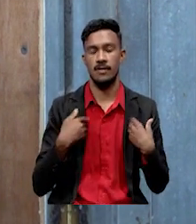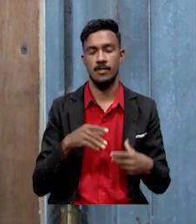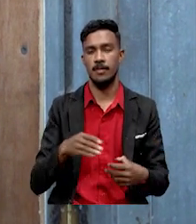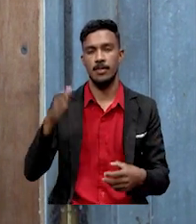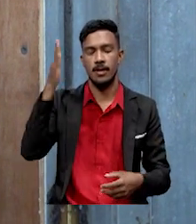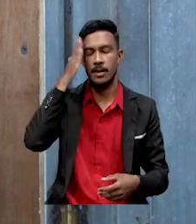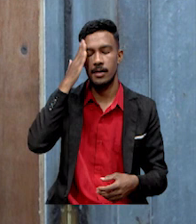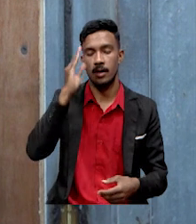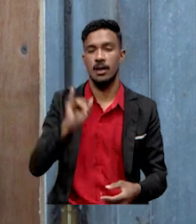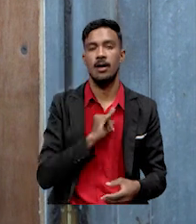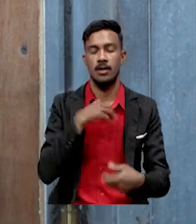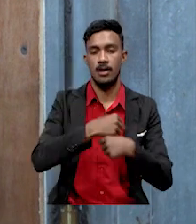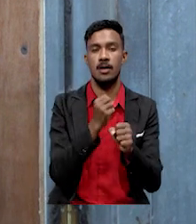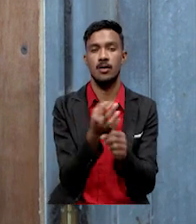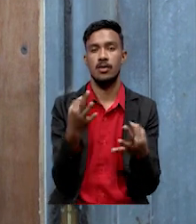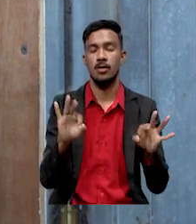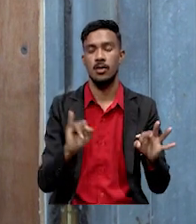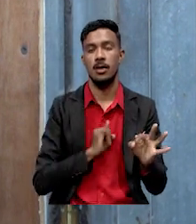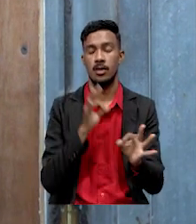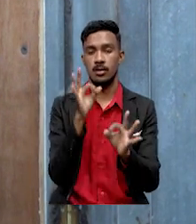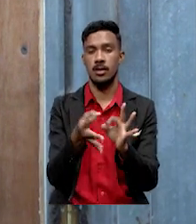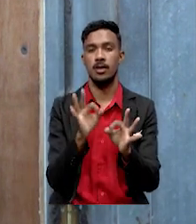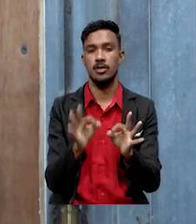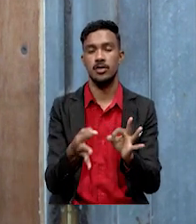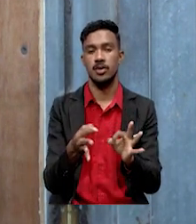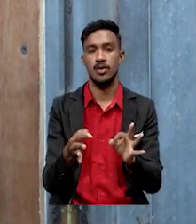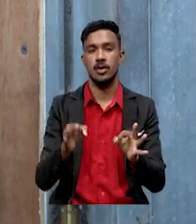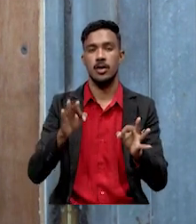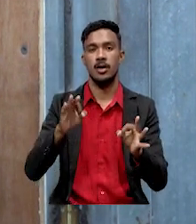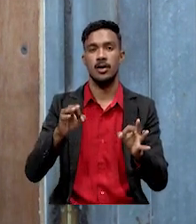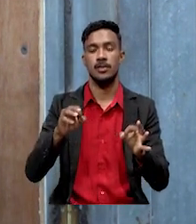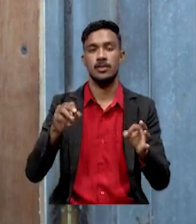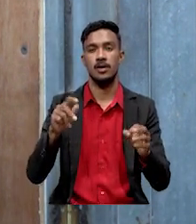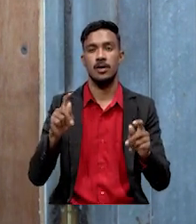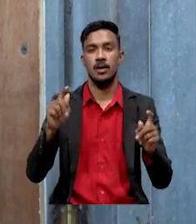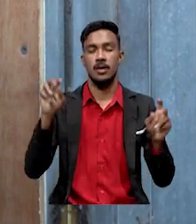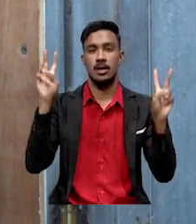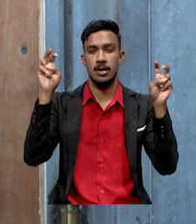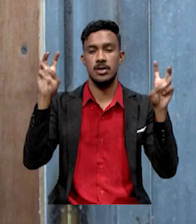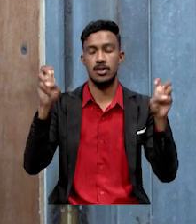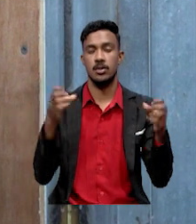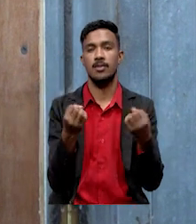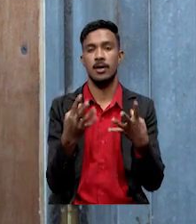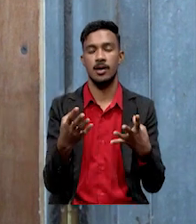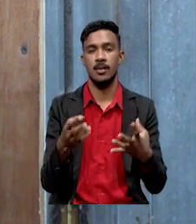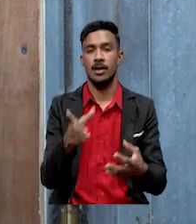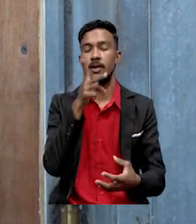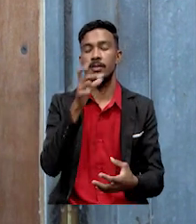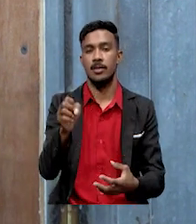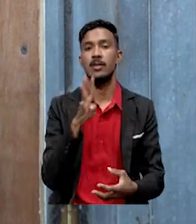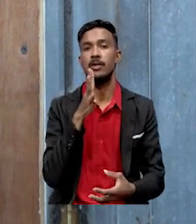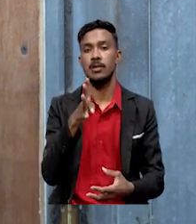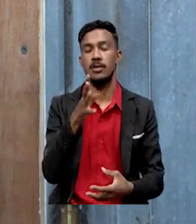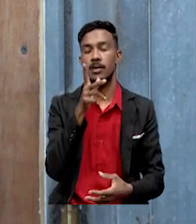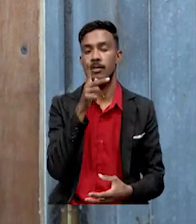hau halona hau tradusona testu balu ni ha lingua indonesia ba lingua portugesa e lingua teto ba lingua